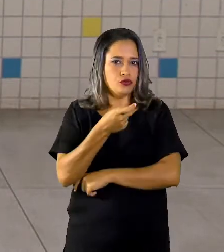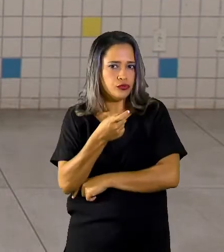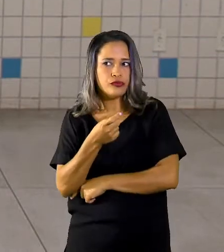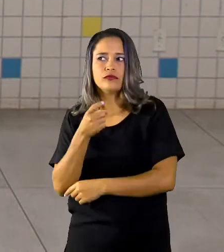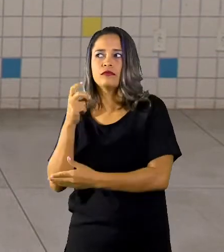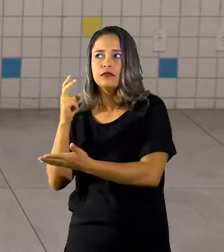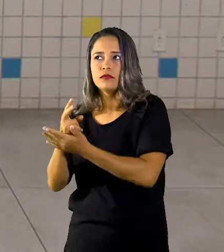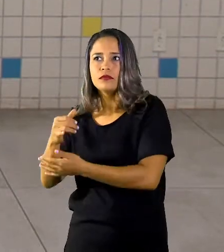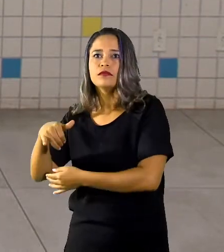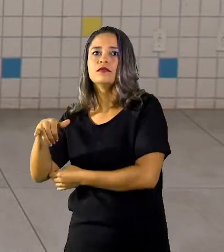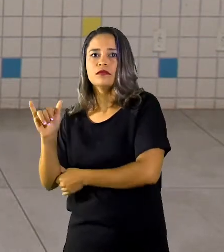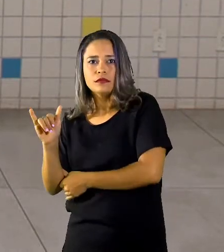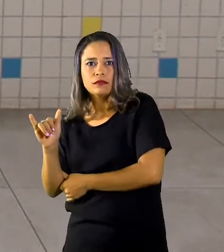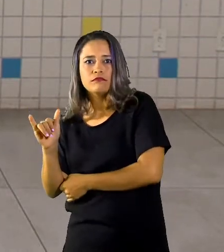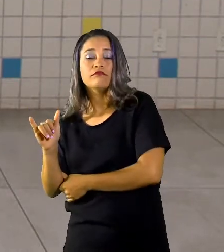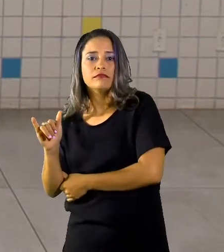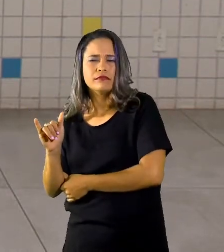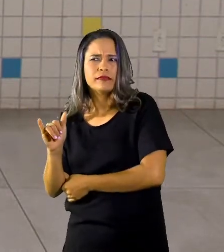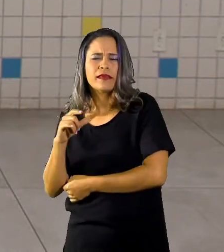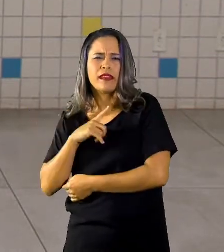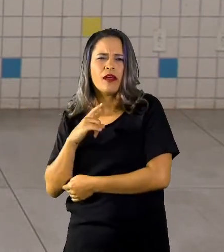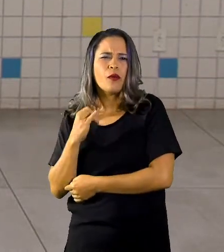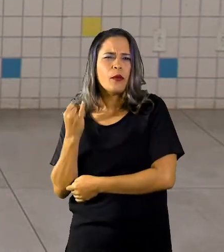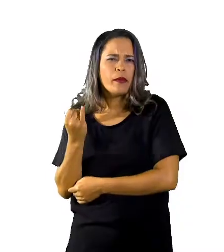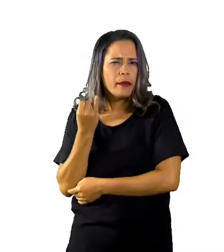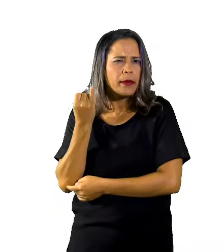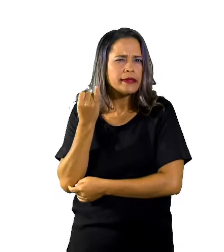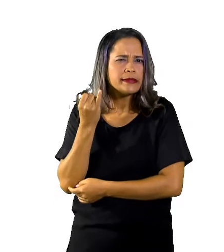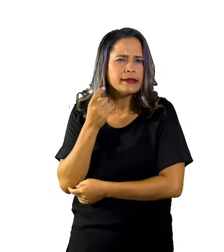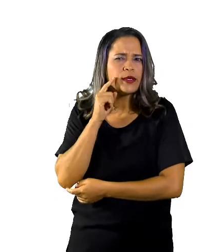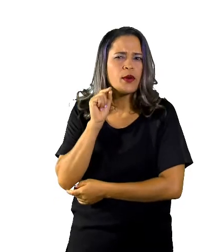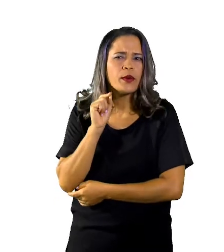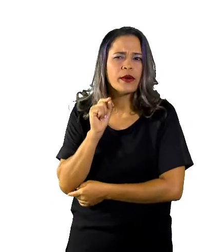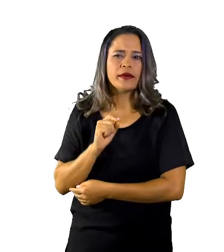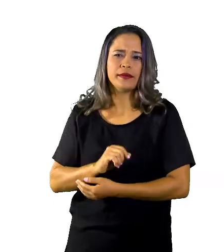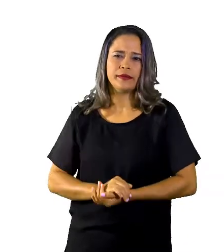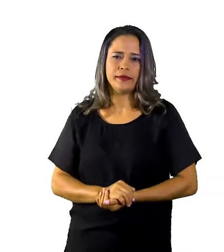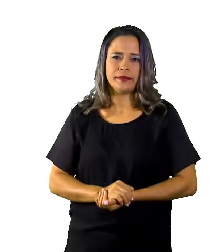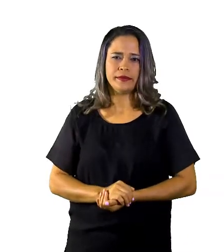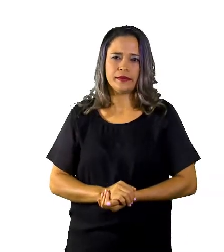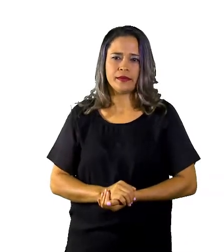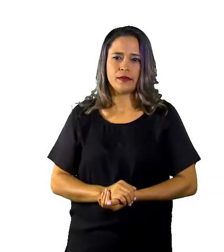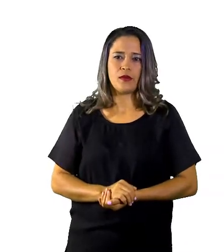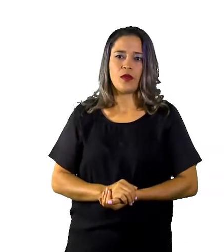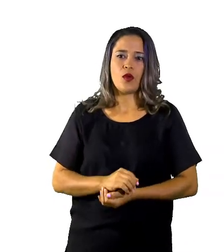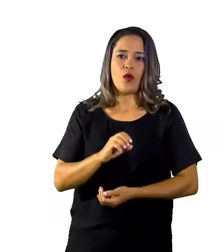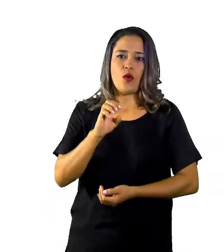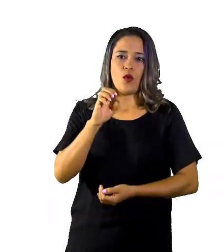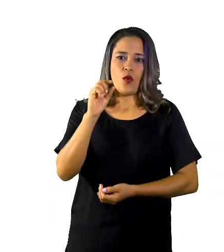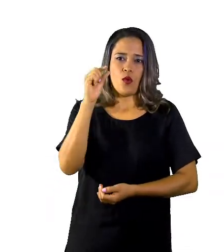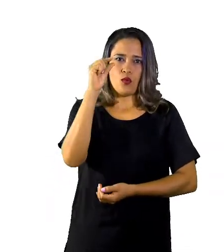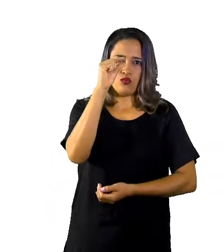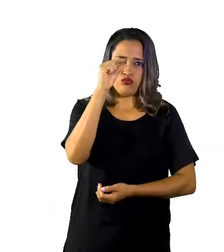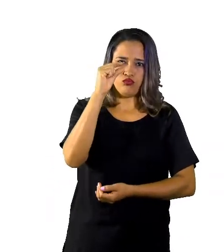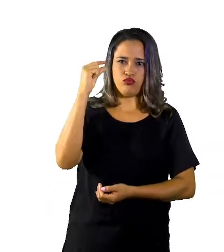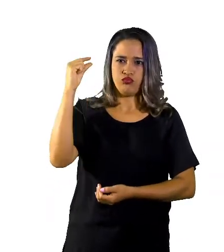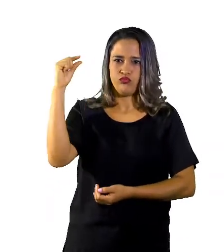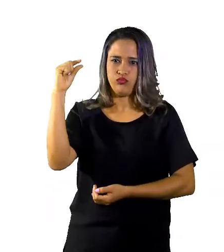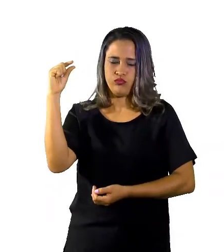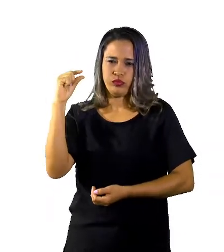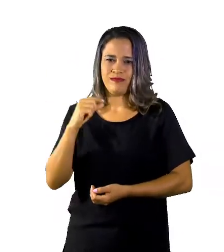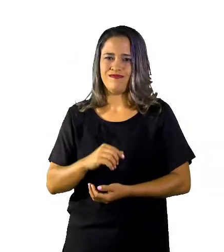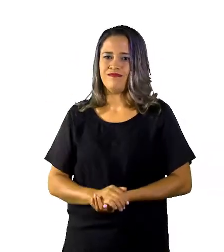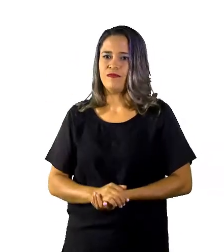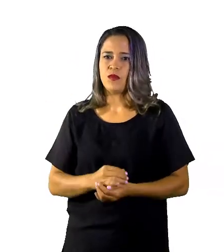Mas percebam que tem uma coisinha importante aí. Os nossos expoentes correlacionados não